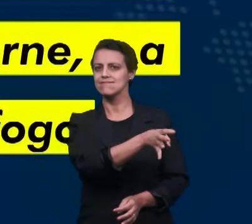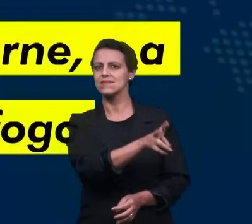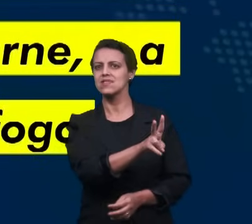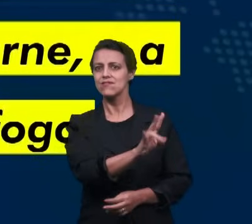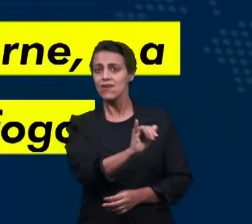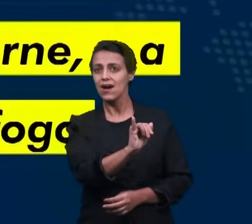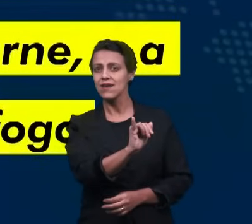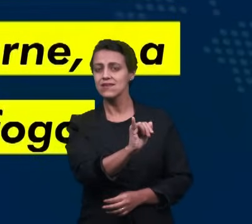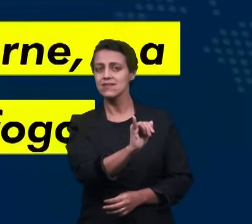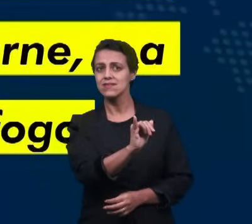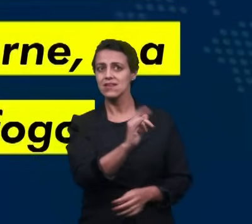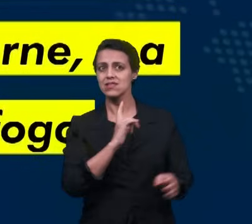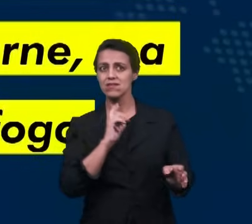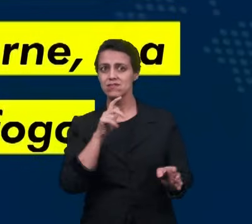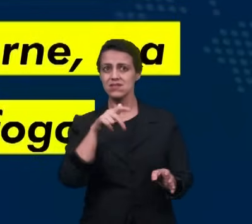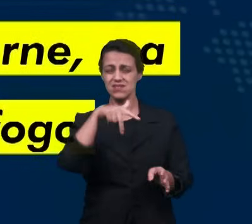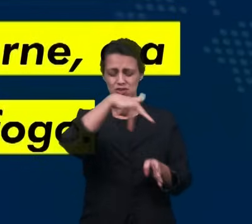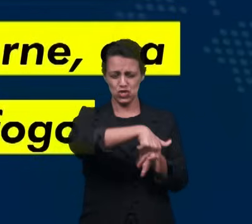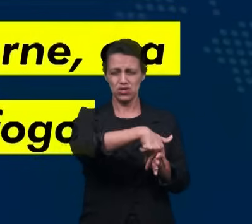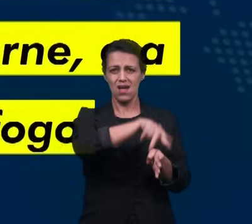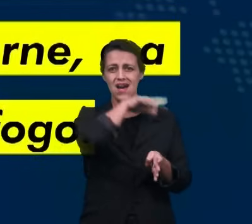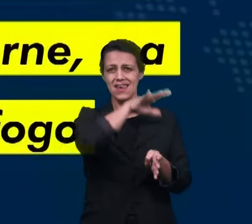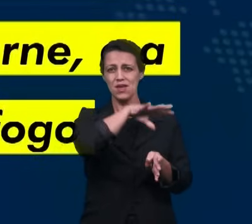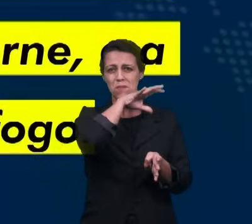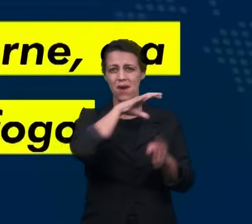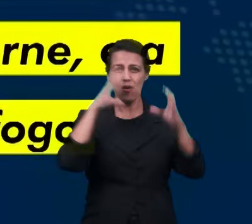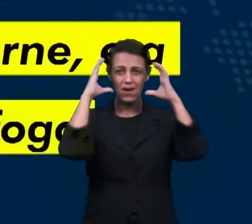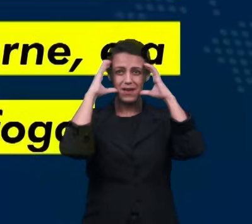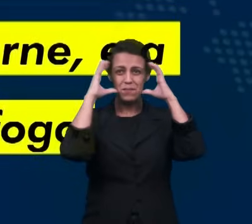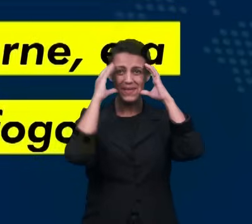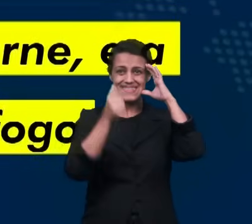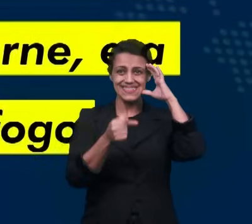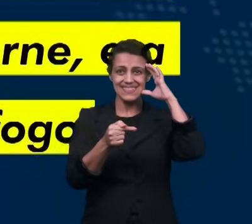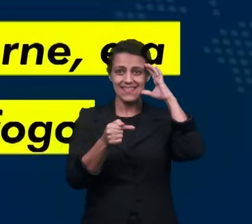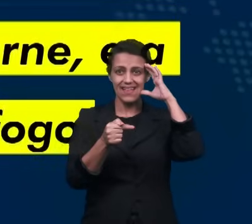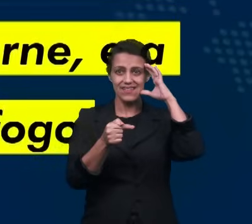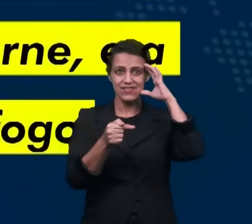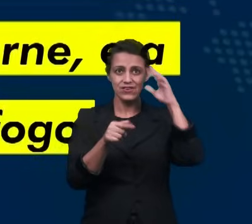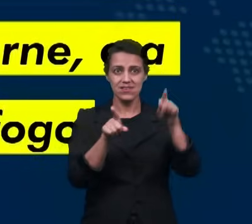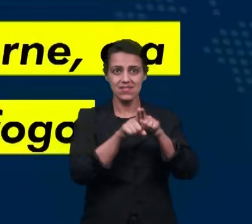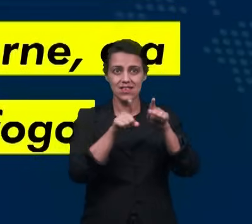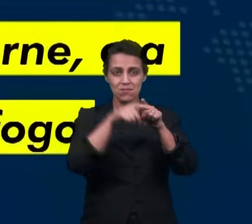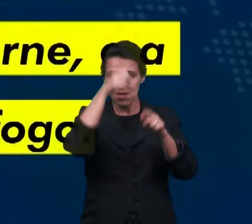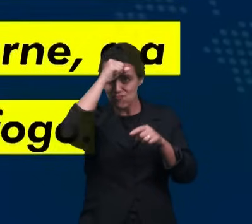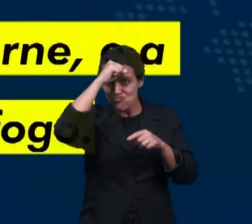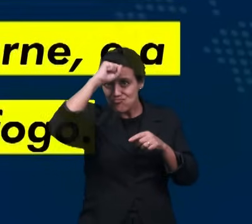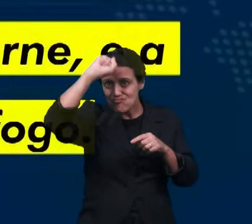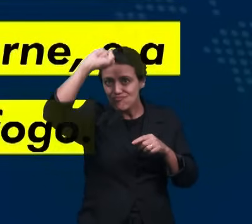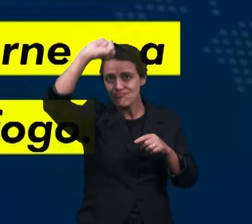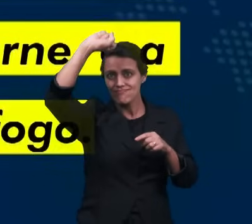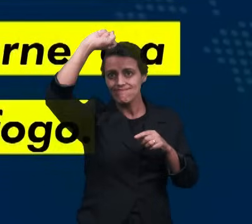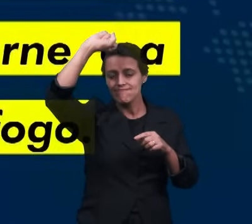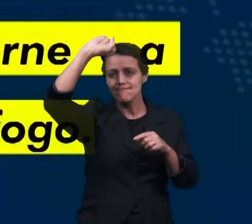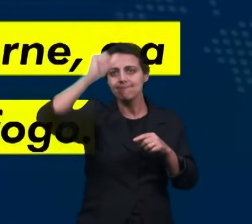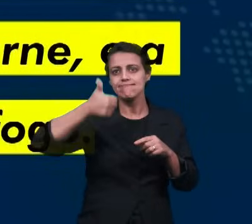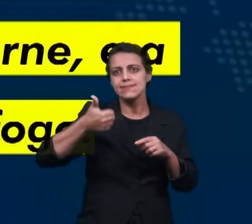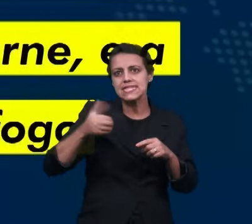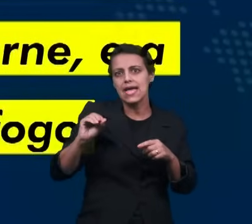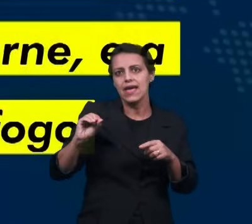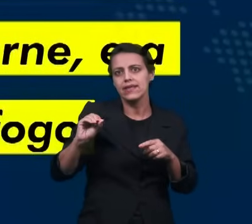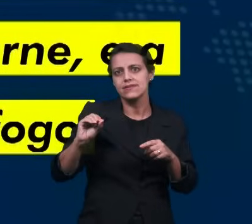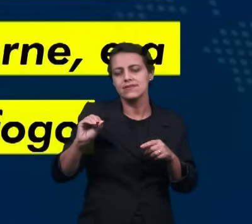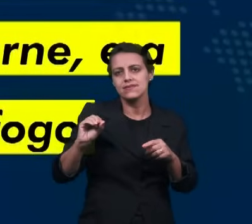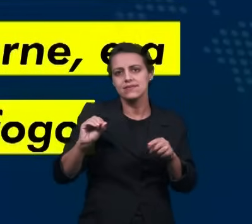tem 7 cabeças e 10 chifres. Cada instrumento desse significa um poder. Então, nós